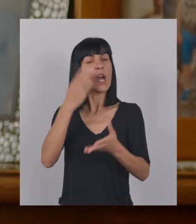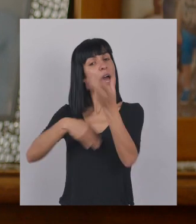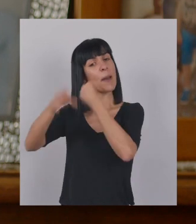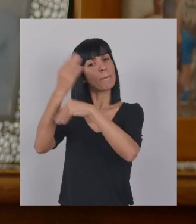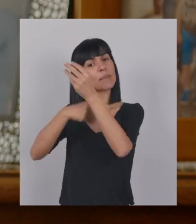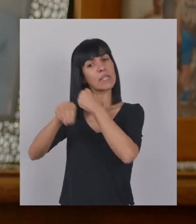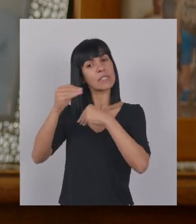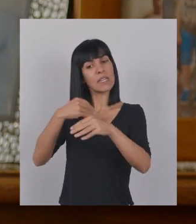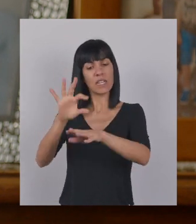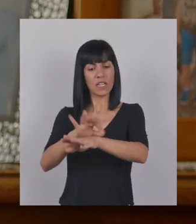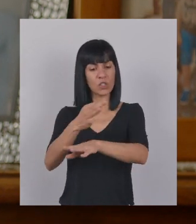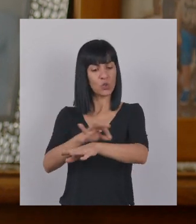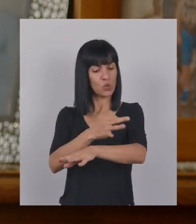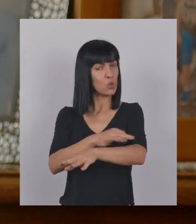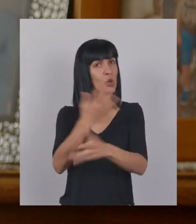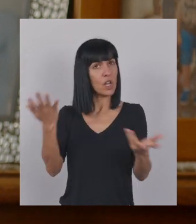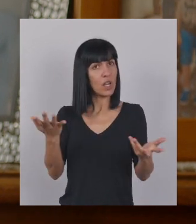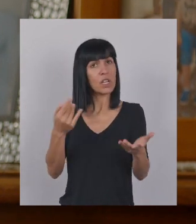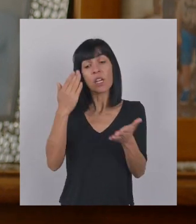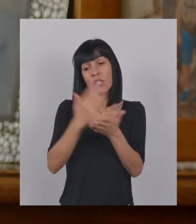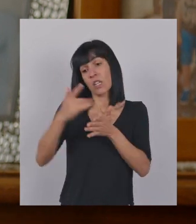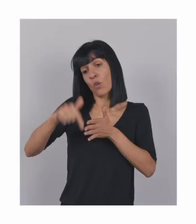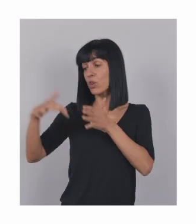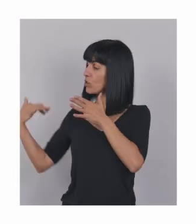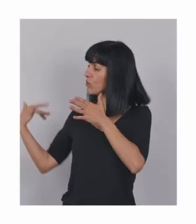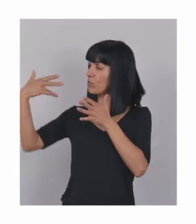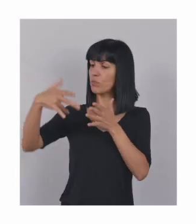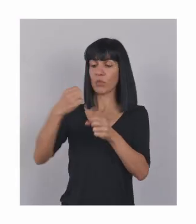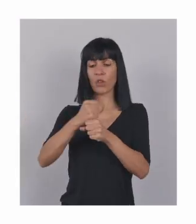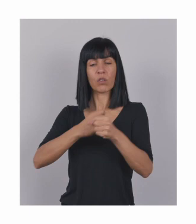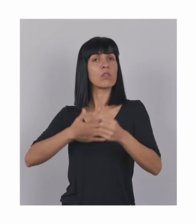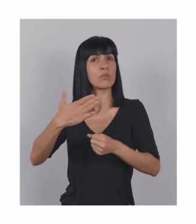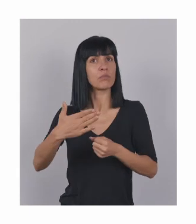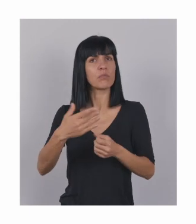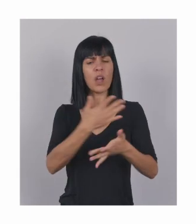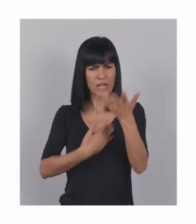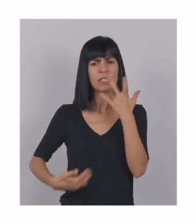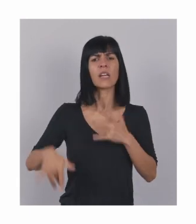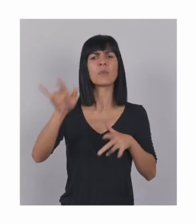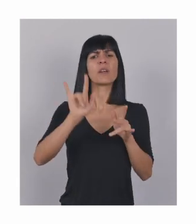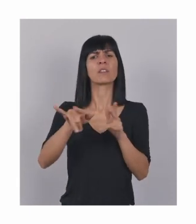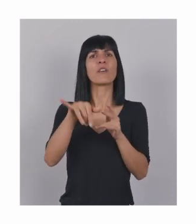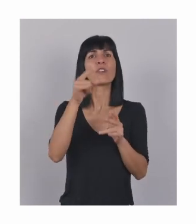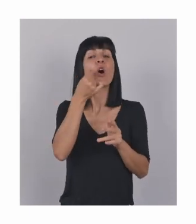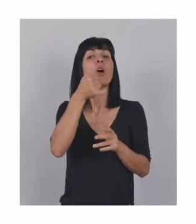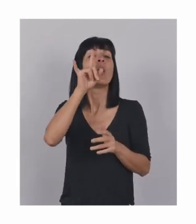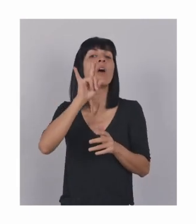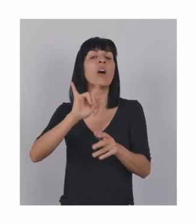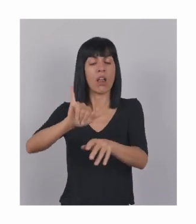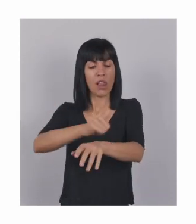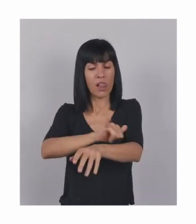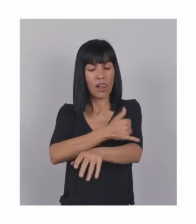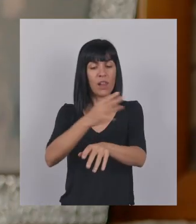aprender a costura e até hoje foi o meu serviço era que não havia costureiras e envia